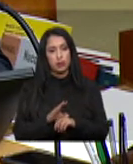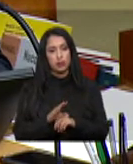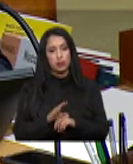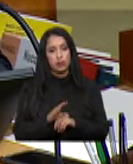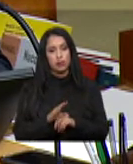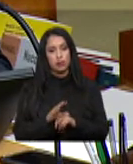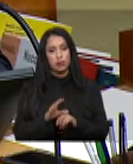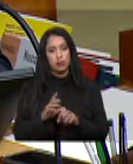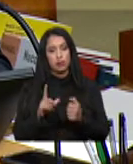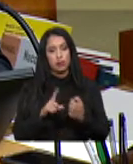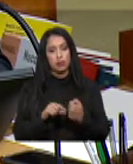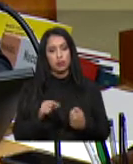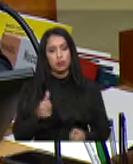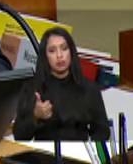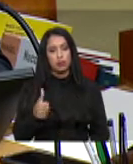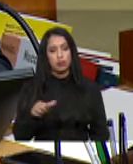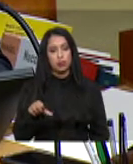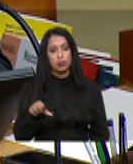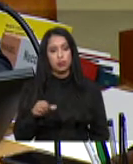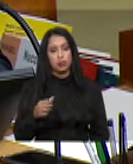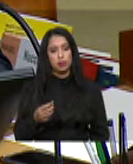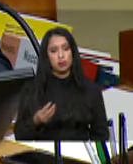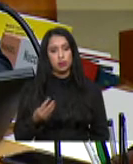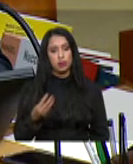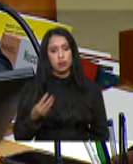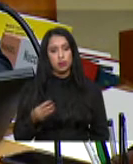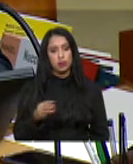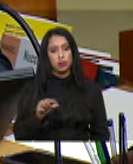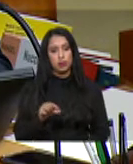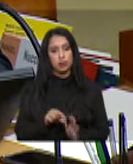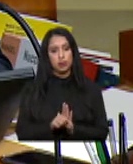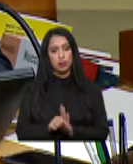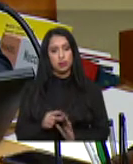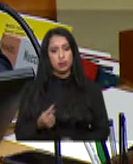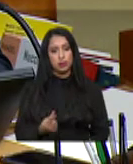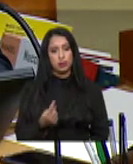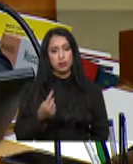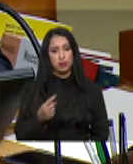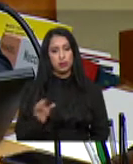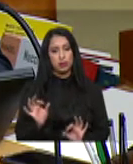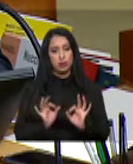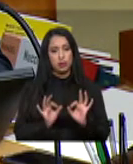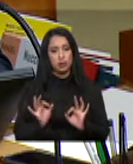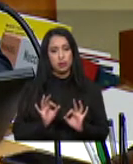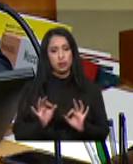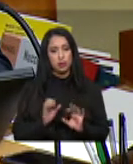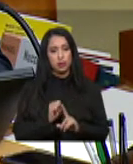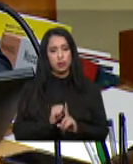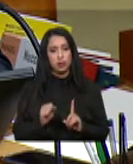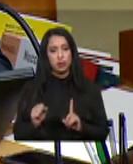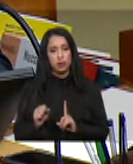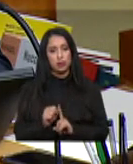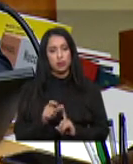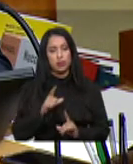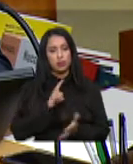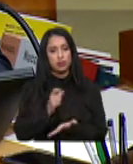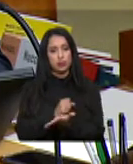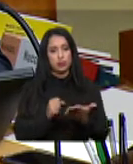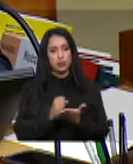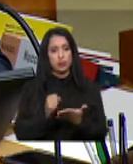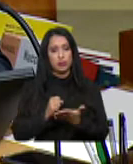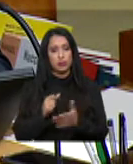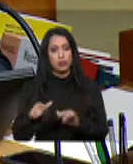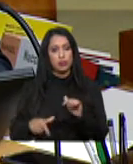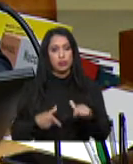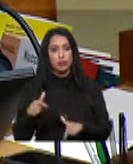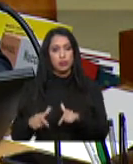Diz o artigo 193, caput, parágrafo único: a ordem social tem como base o primado do trabalho e como